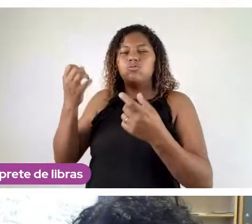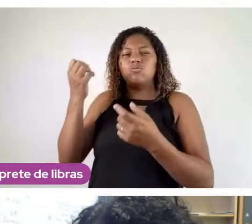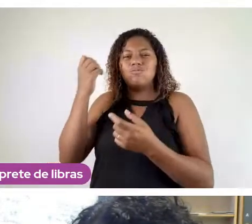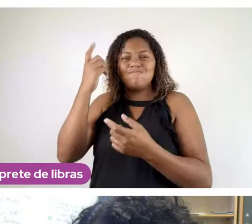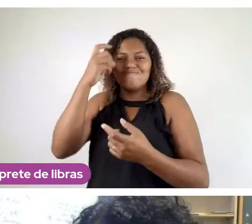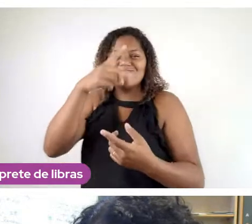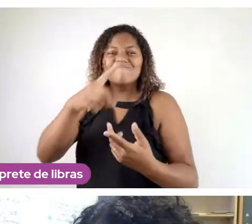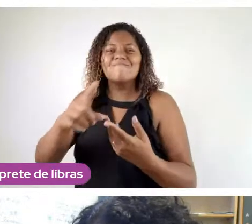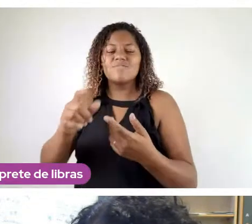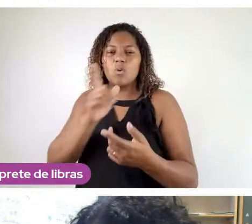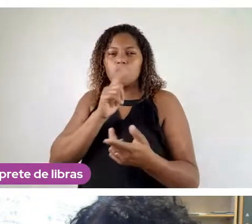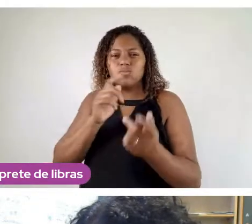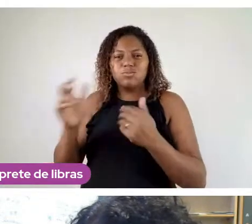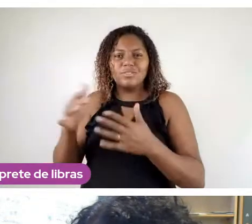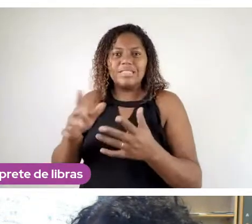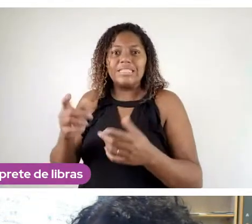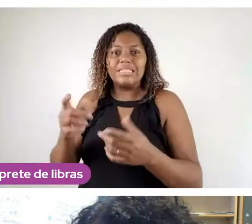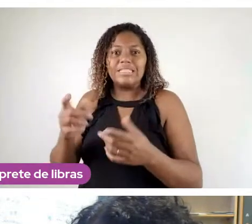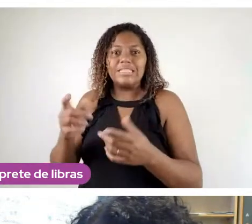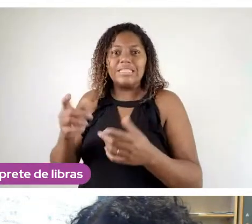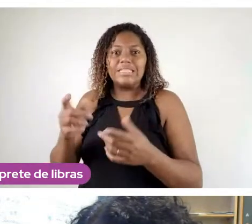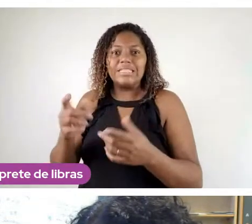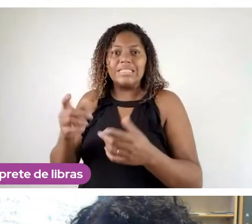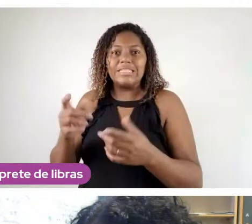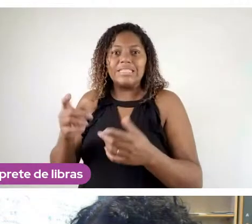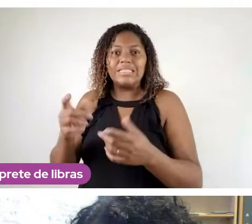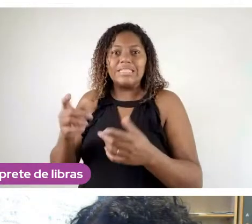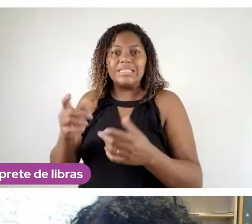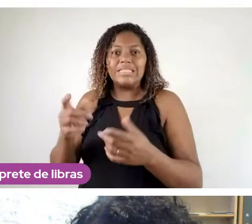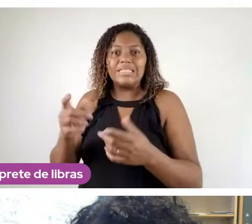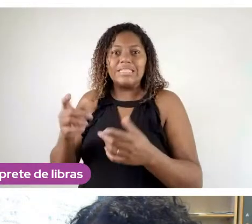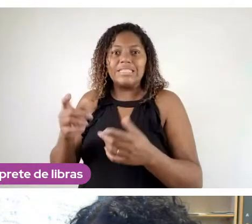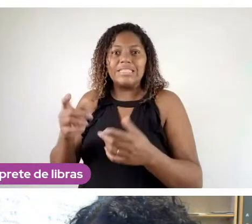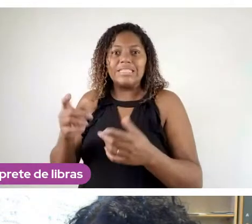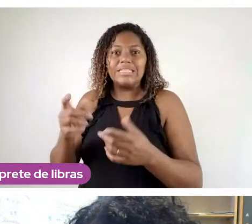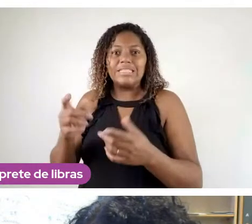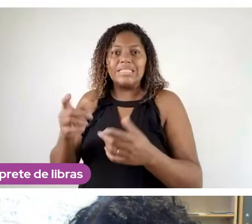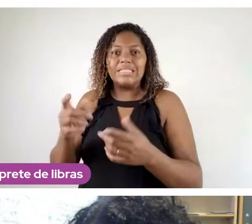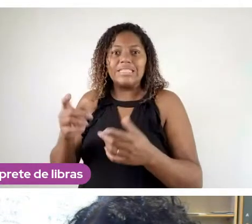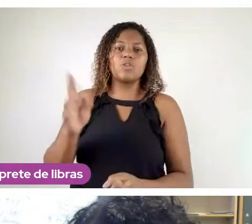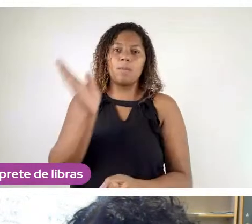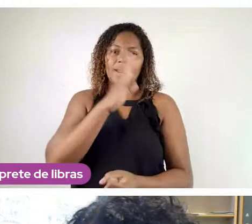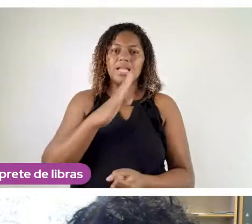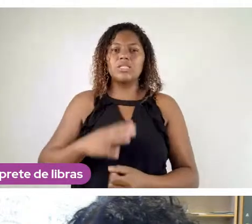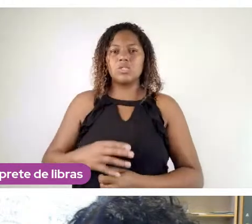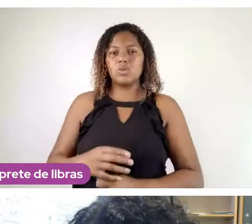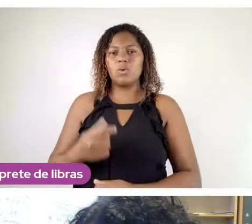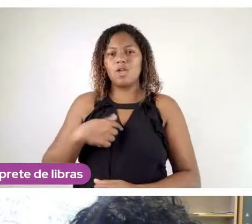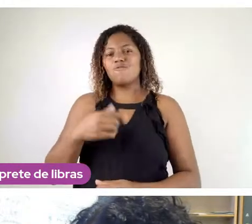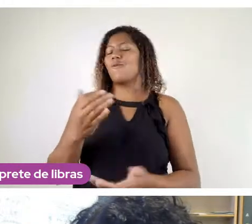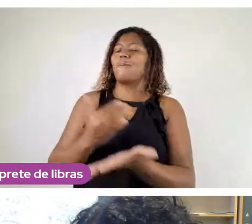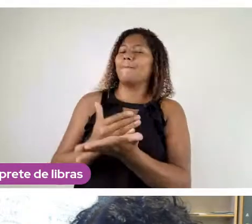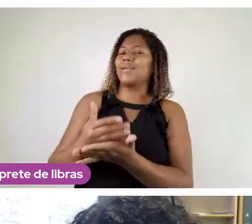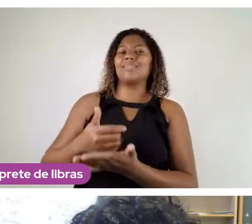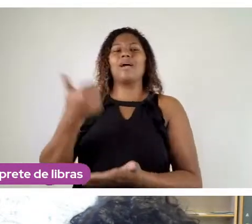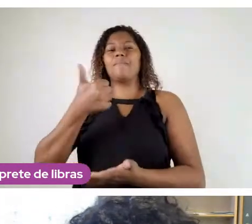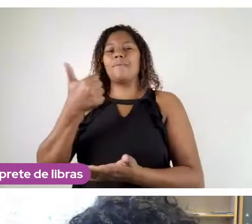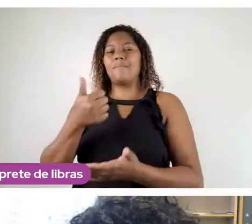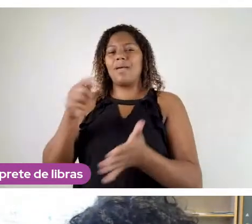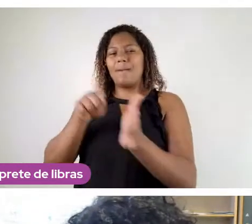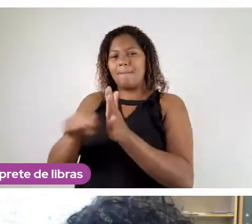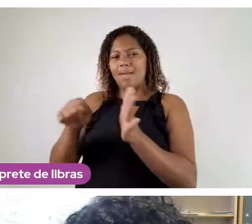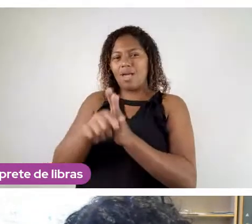litorânea, né, do Brasil. É, Noelle, eu vou começar a minha... Noelle, eu vou fazer a pergunta primeiro em português